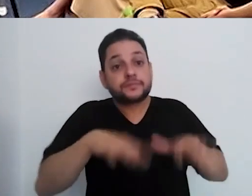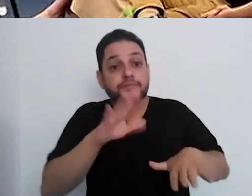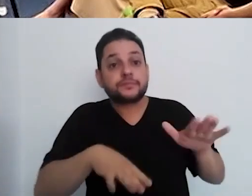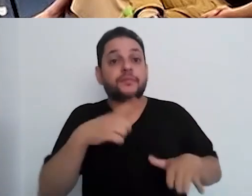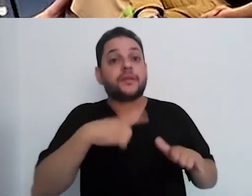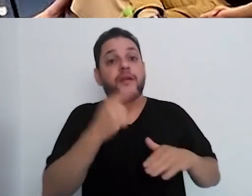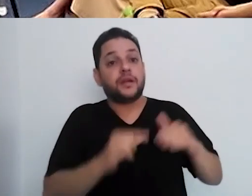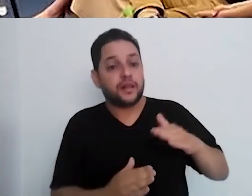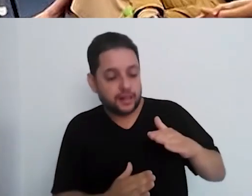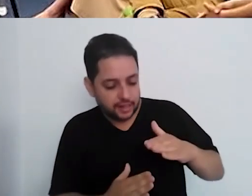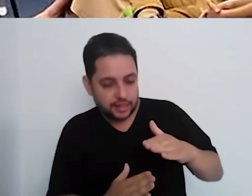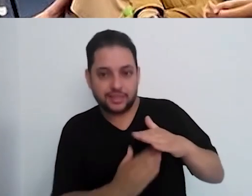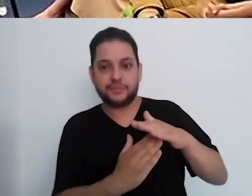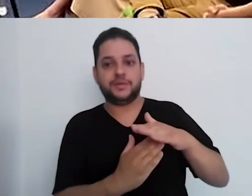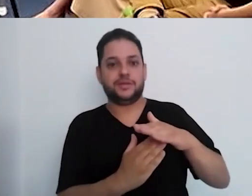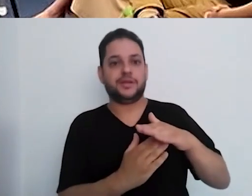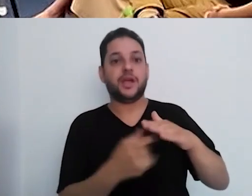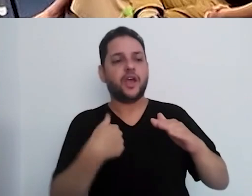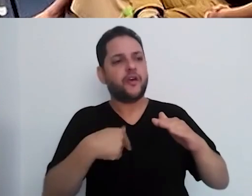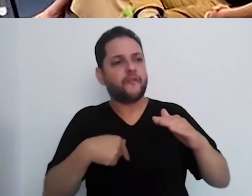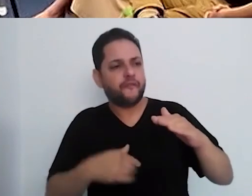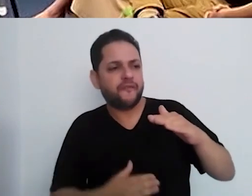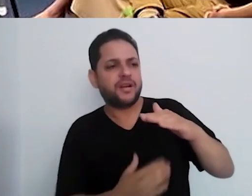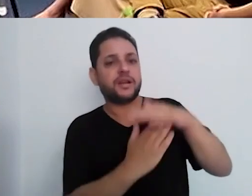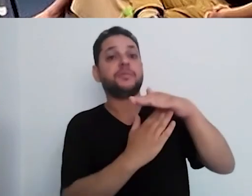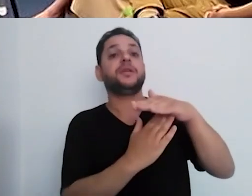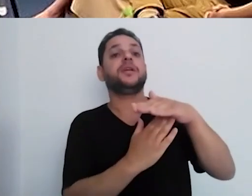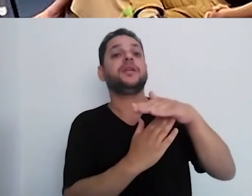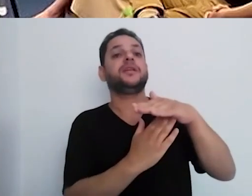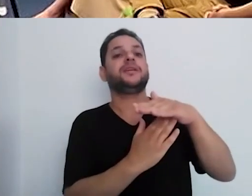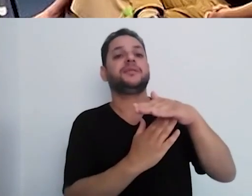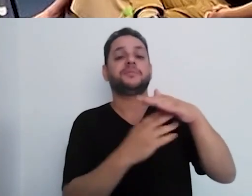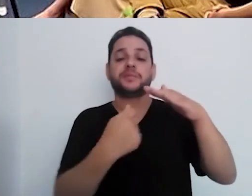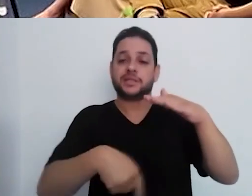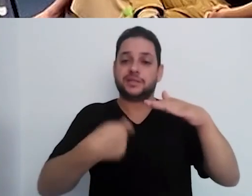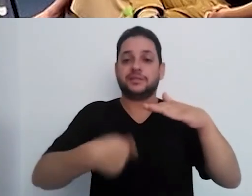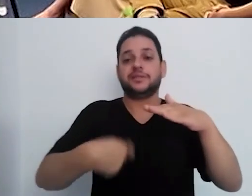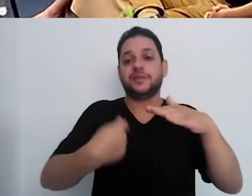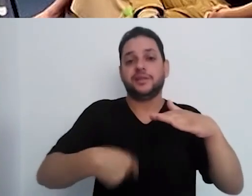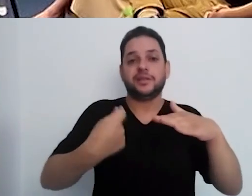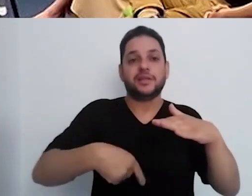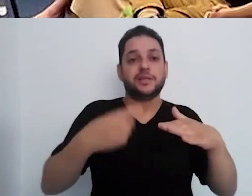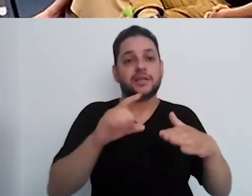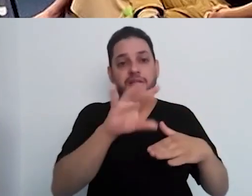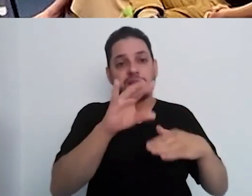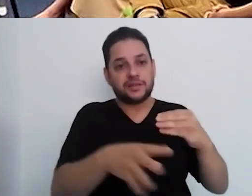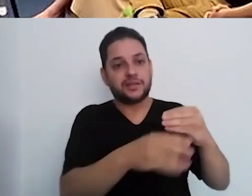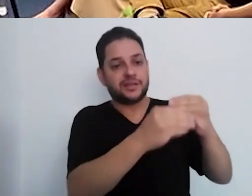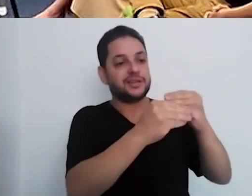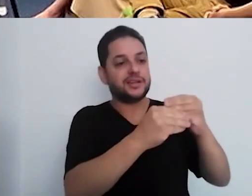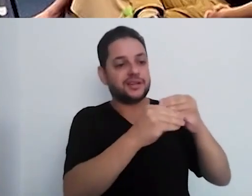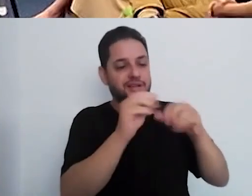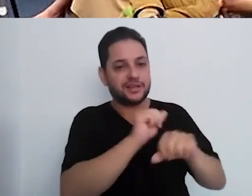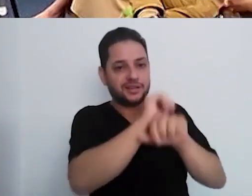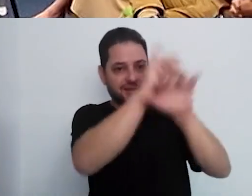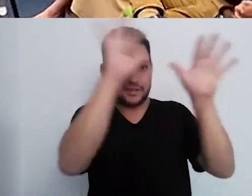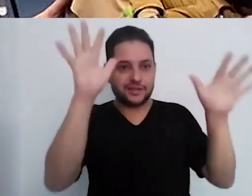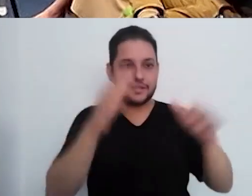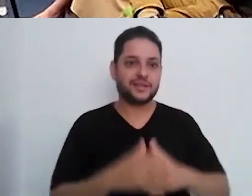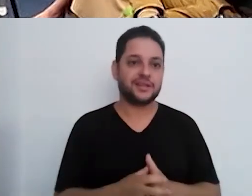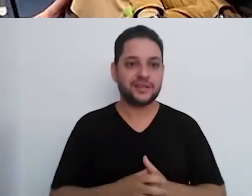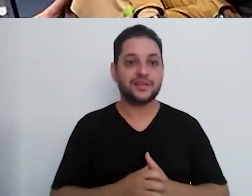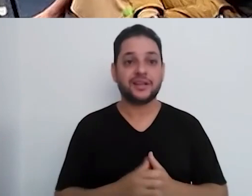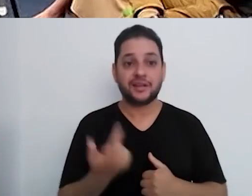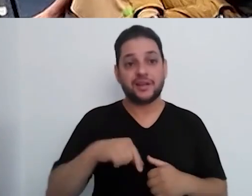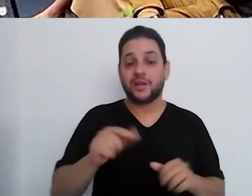delimitar até onde você vai. Só fiz essa parte para deixar claro aí, mas acho que ainda eu não tenho nada contra.